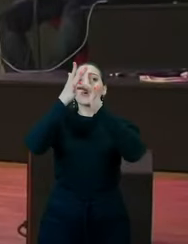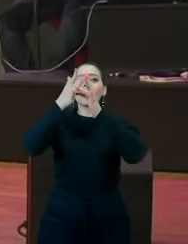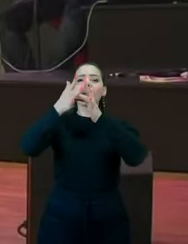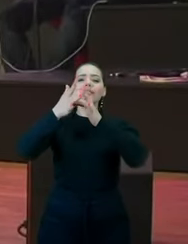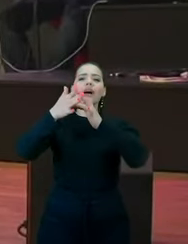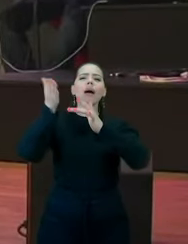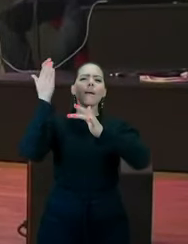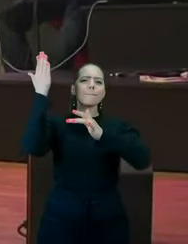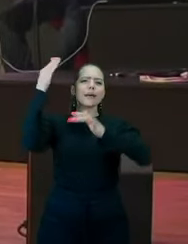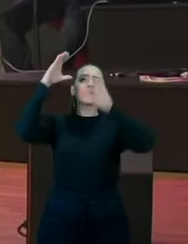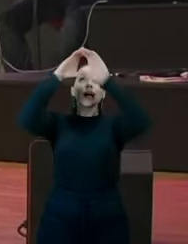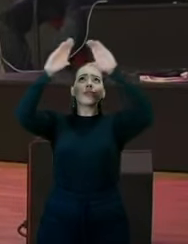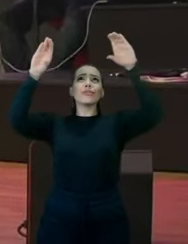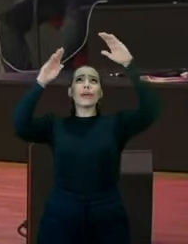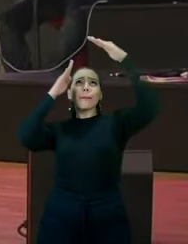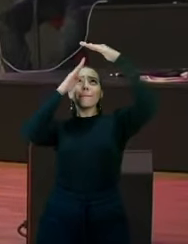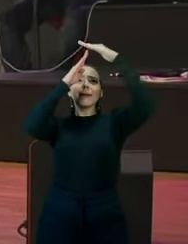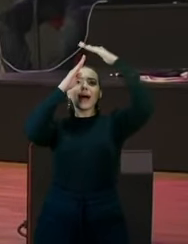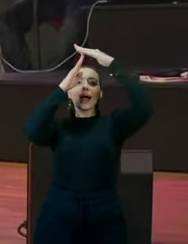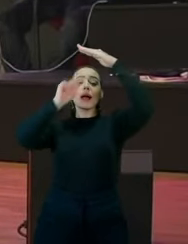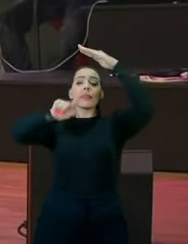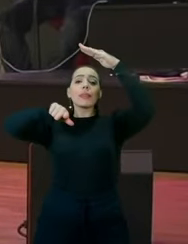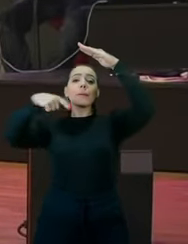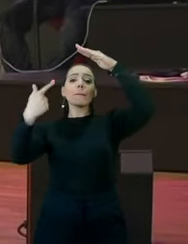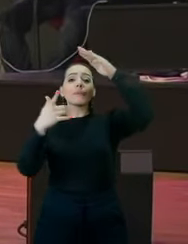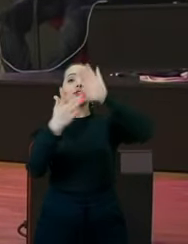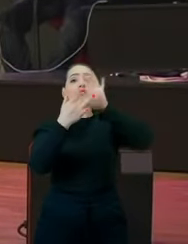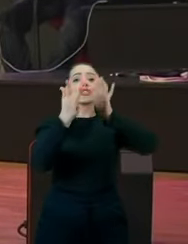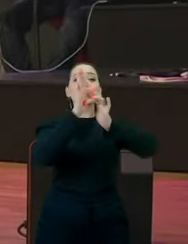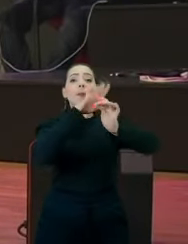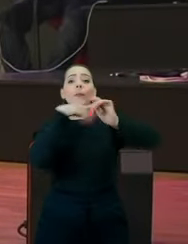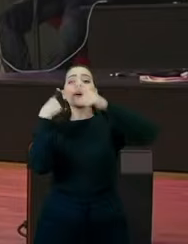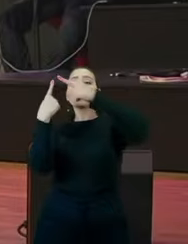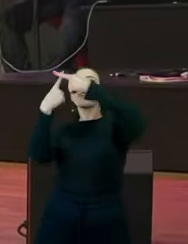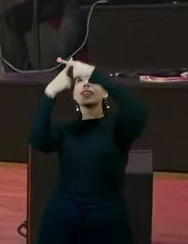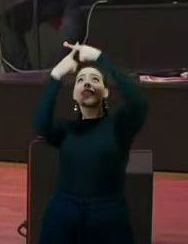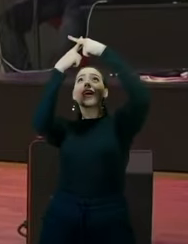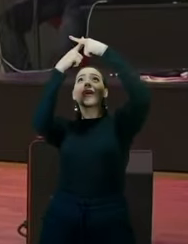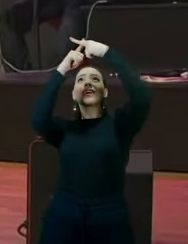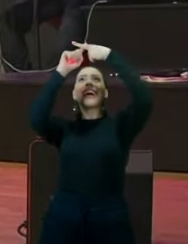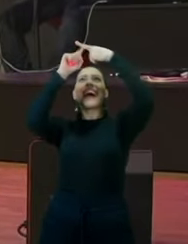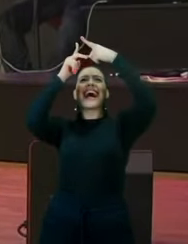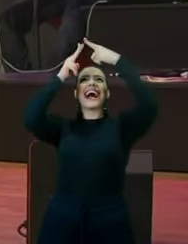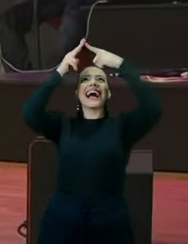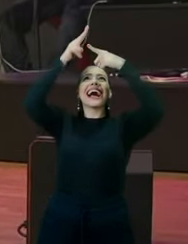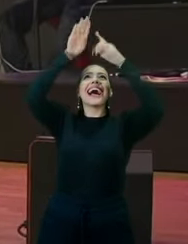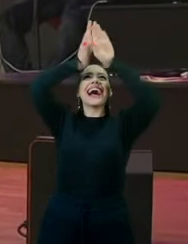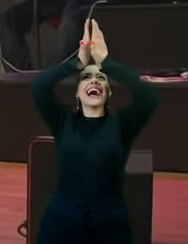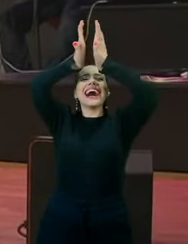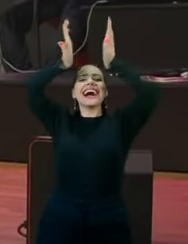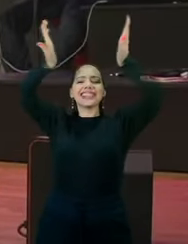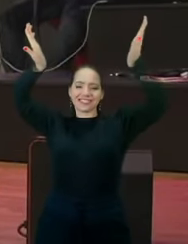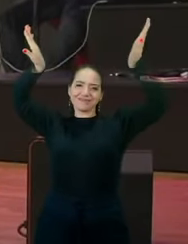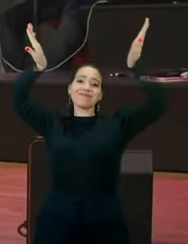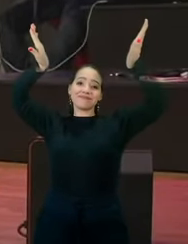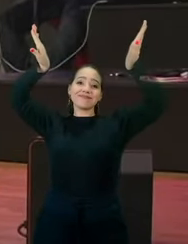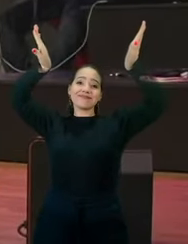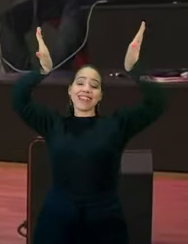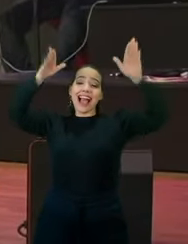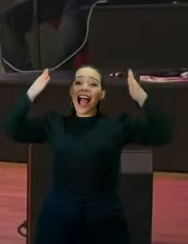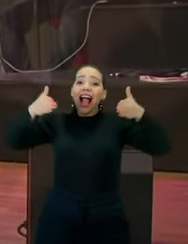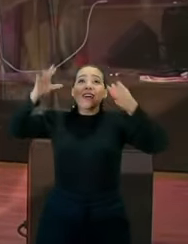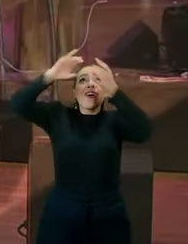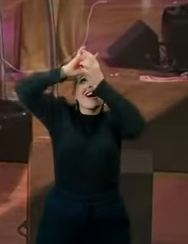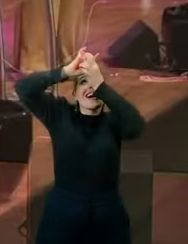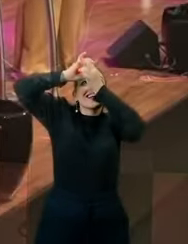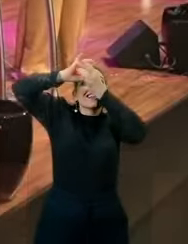a verdade e a vida. Não existe outro caminho, não existe outra conexão. Jesus